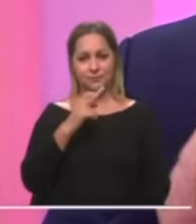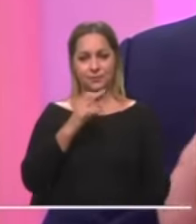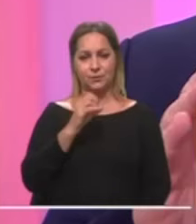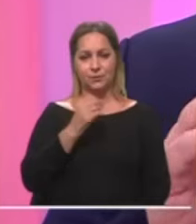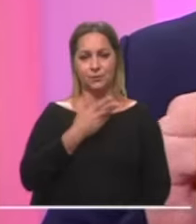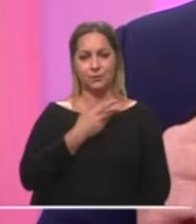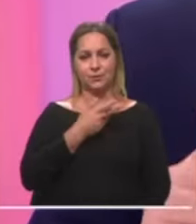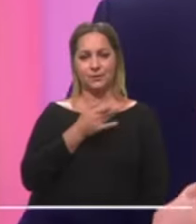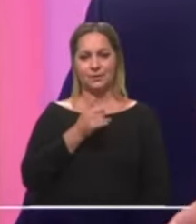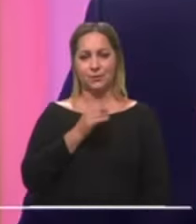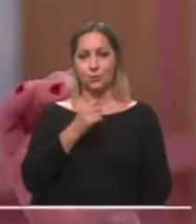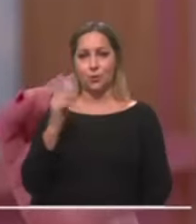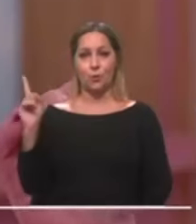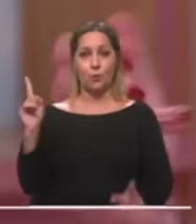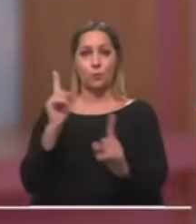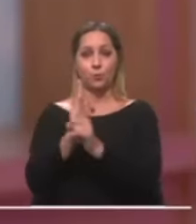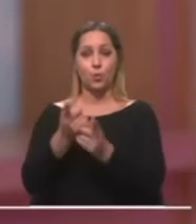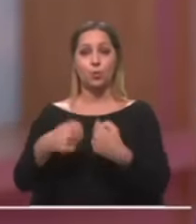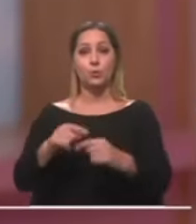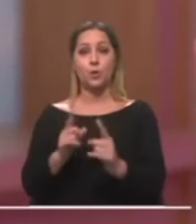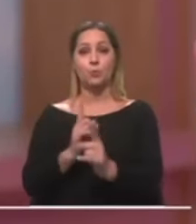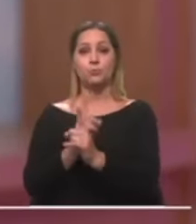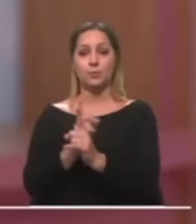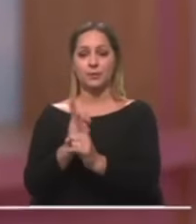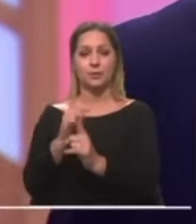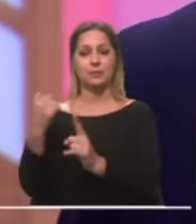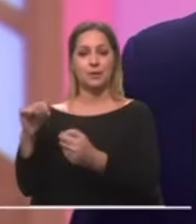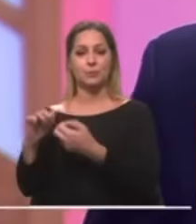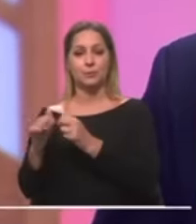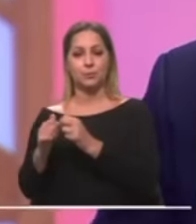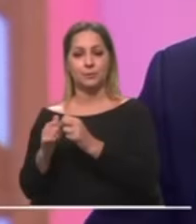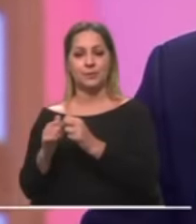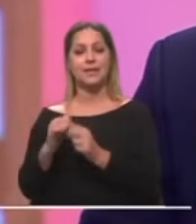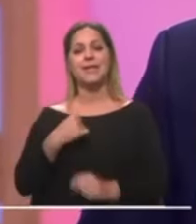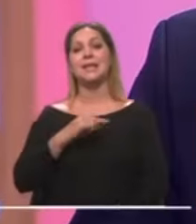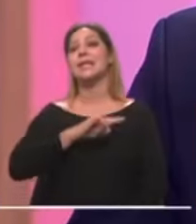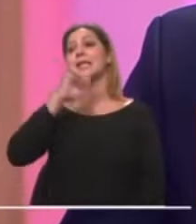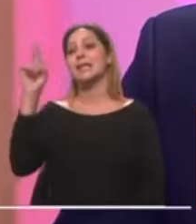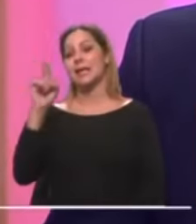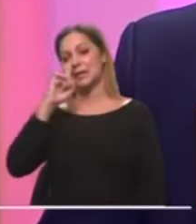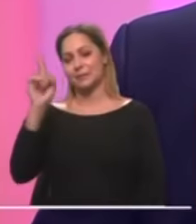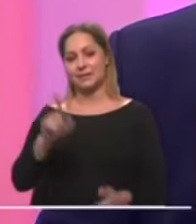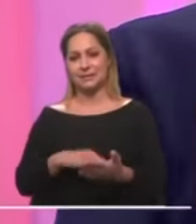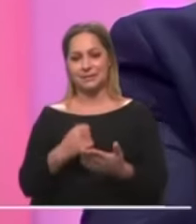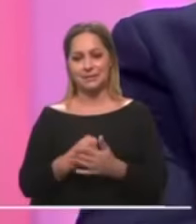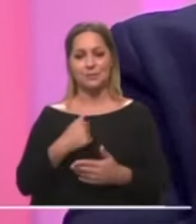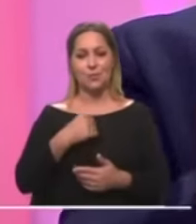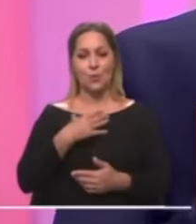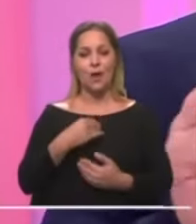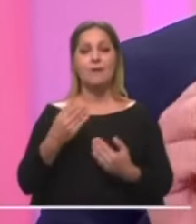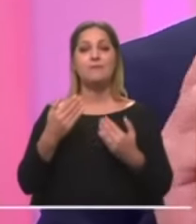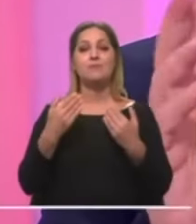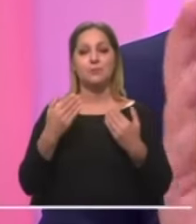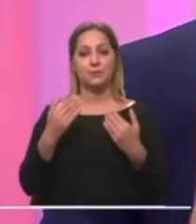nunca aparecia só porque ele nunca apareceu nunca apareceu tava tinha problemas nãoé tinha Seme problemas Ia sempre para Alemanha o Rodrigo F eu eu gosto de deixar pistas eu gosto sempre de deixar uma